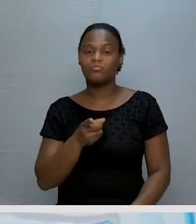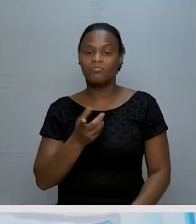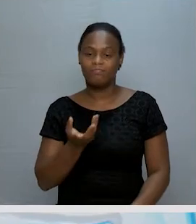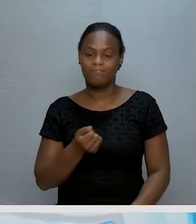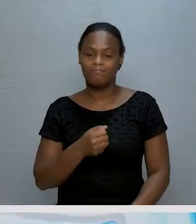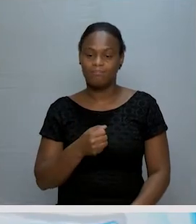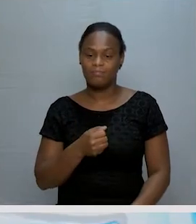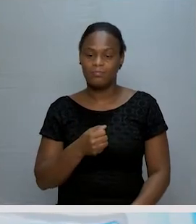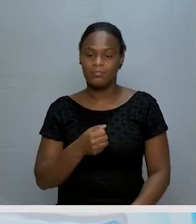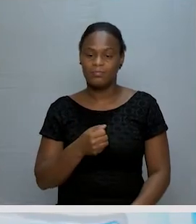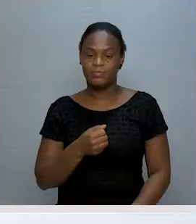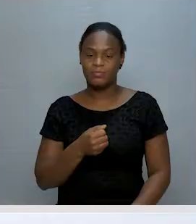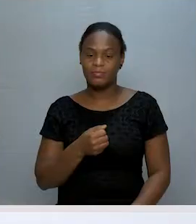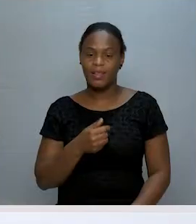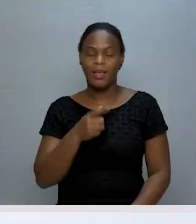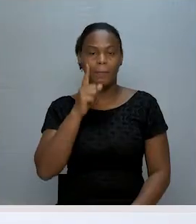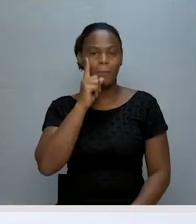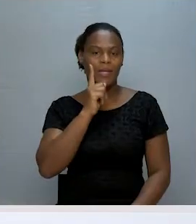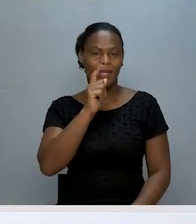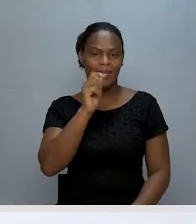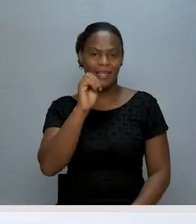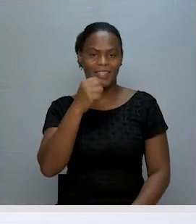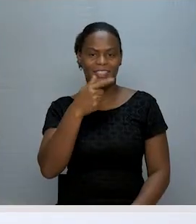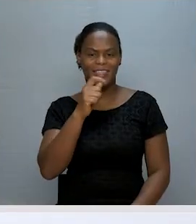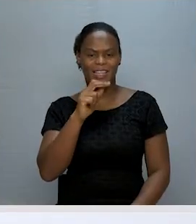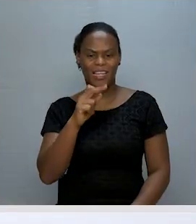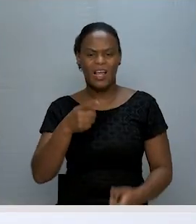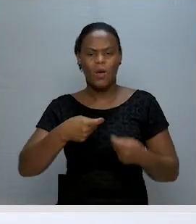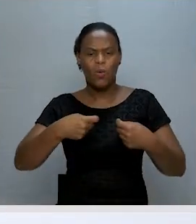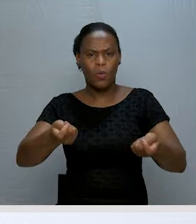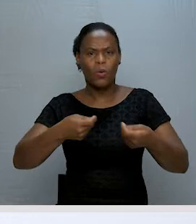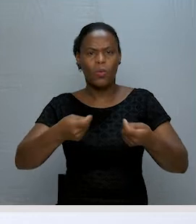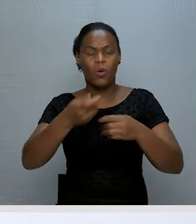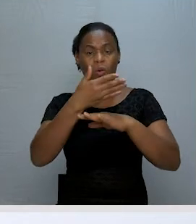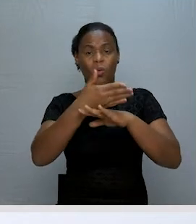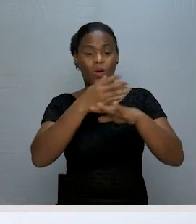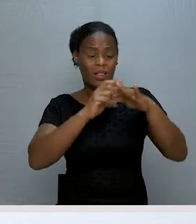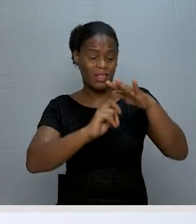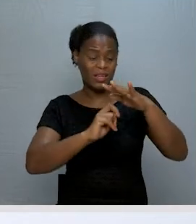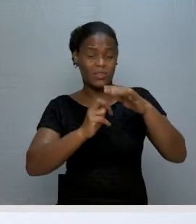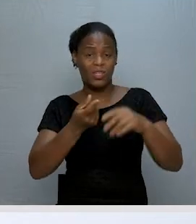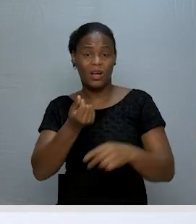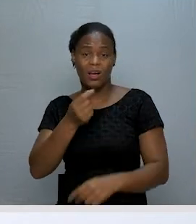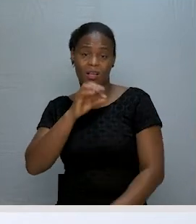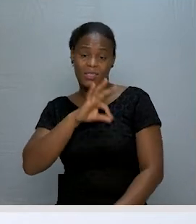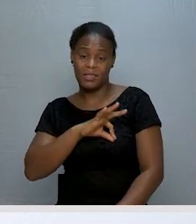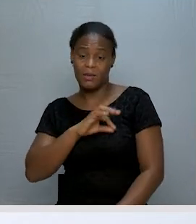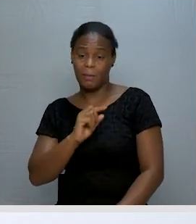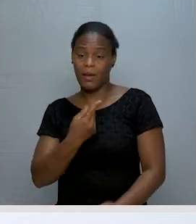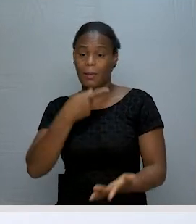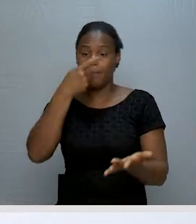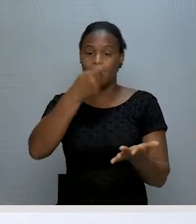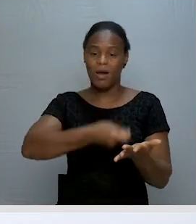hoje é: a Esther gastou 1/3 do seu salário